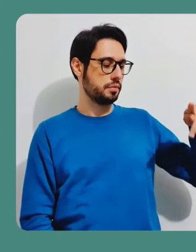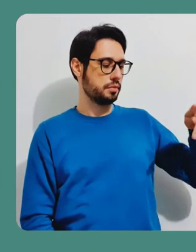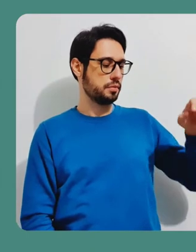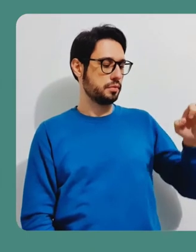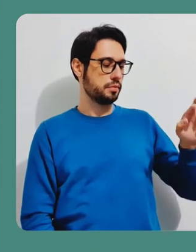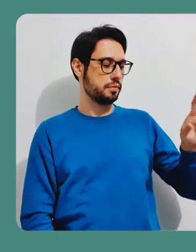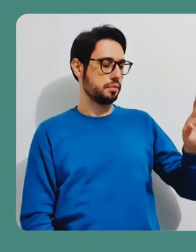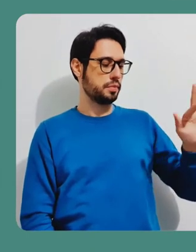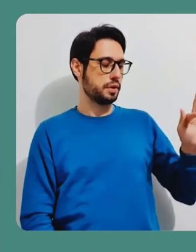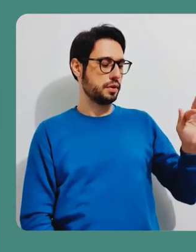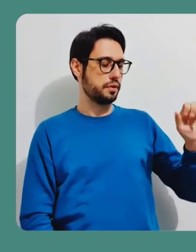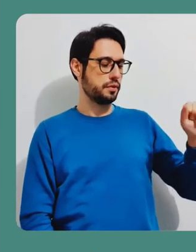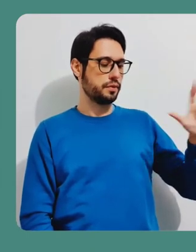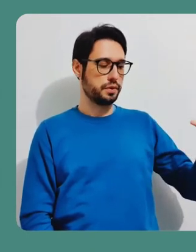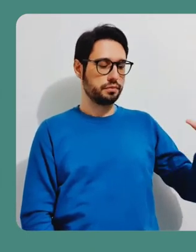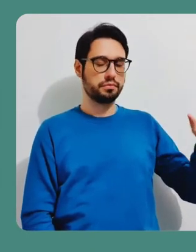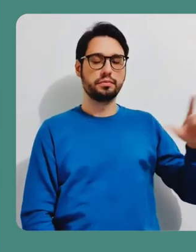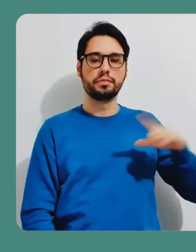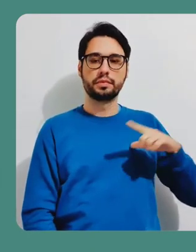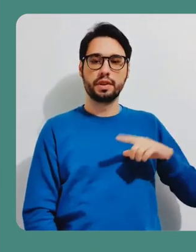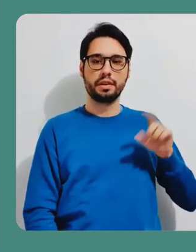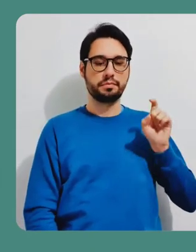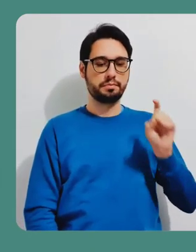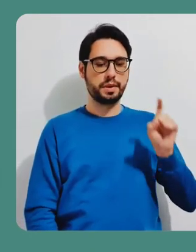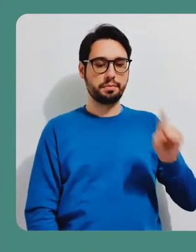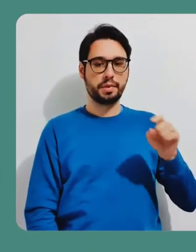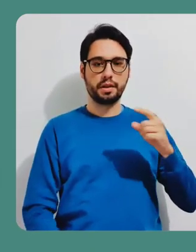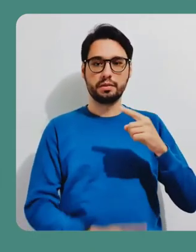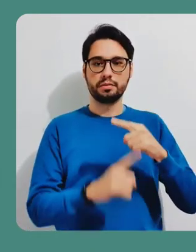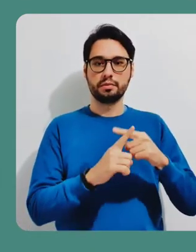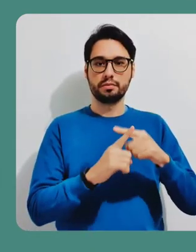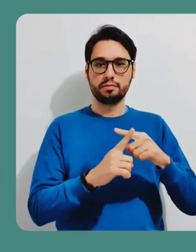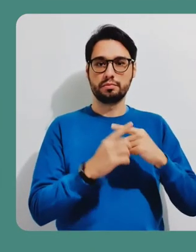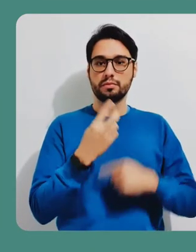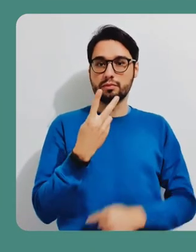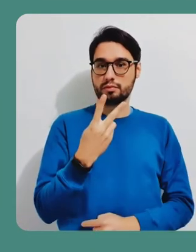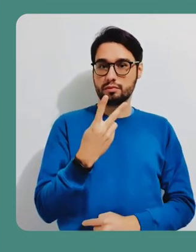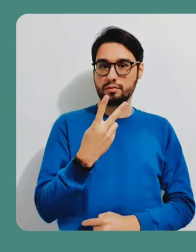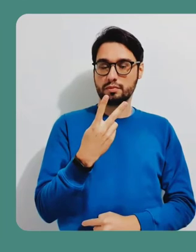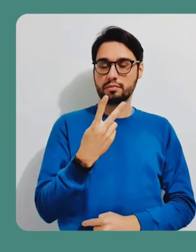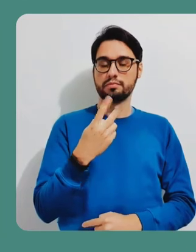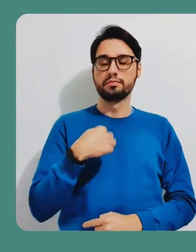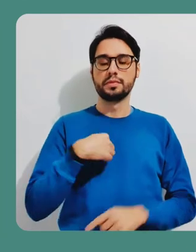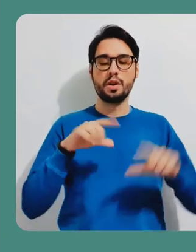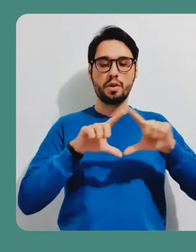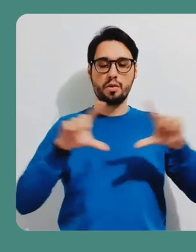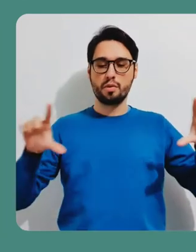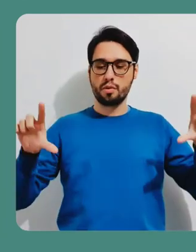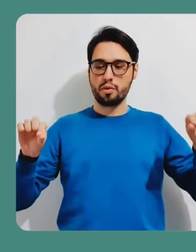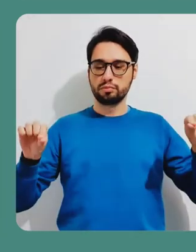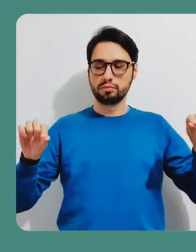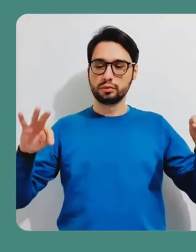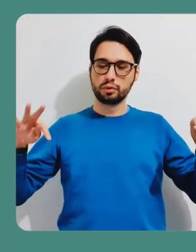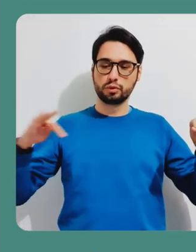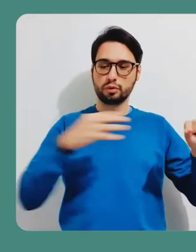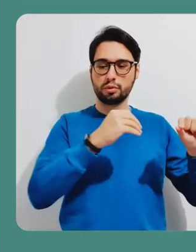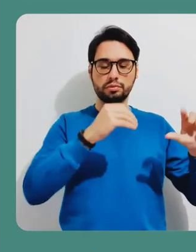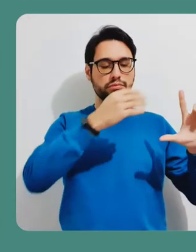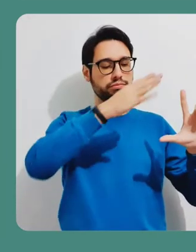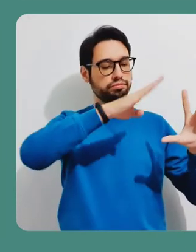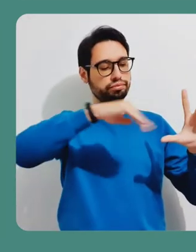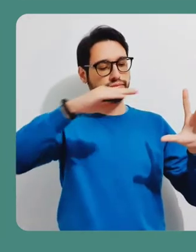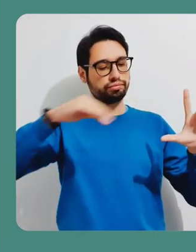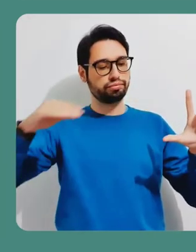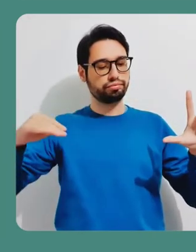então clique em obter perfil agora você dá dois cliques da faixa seleciona toda ela